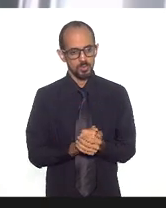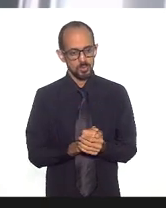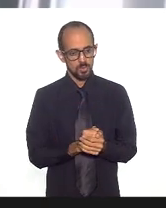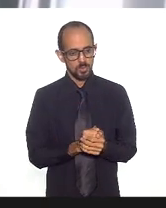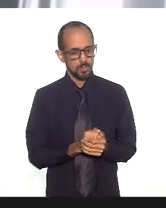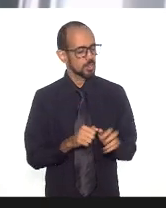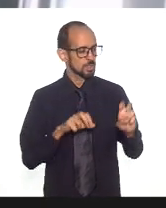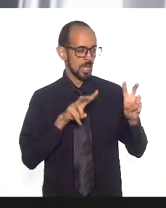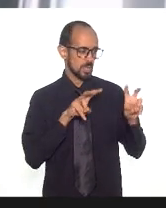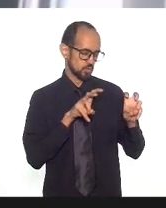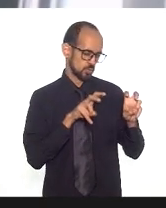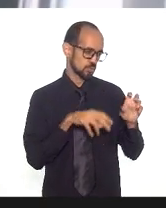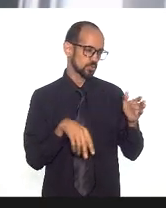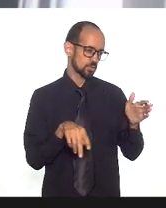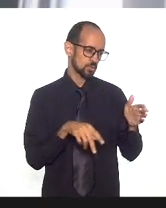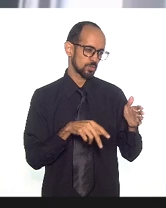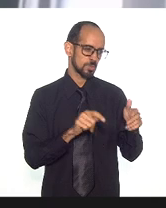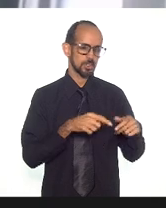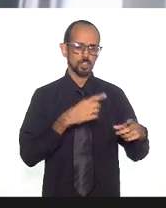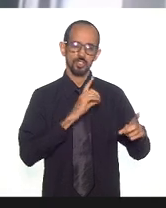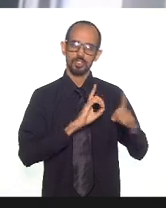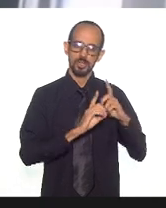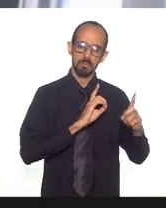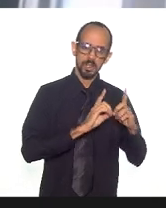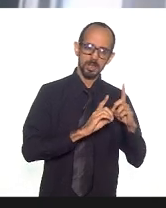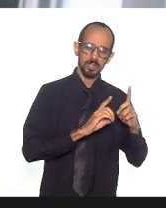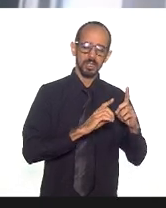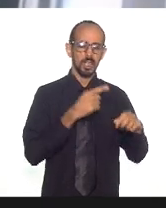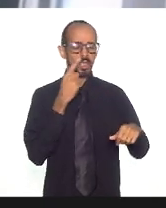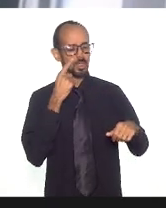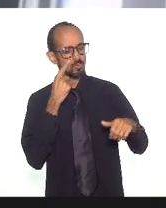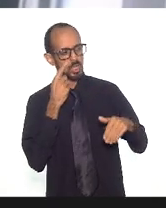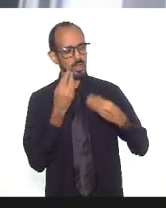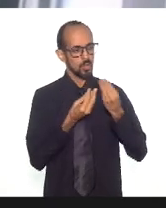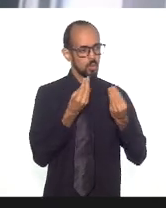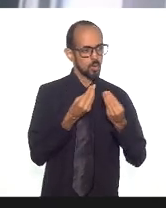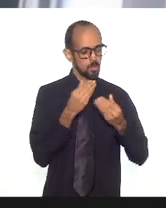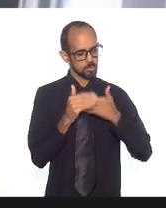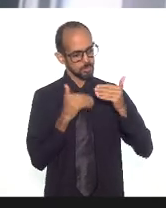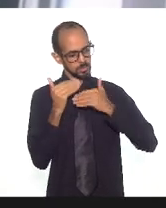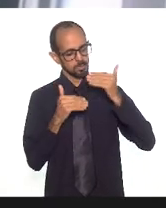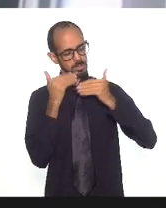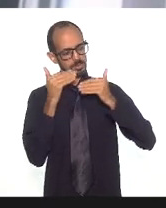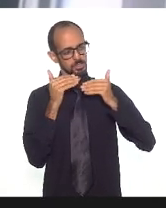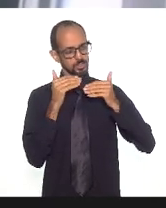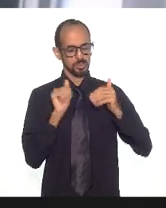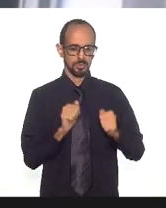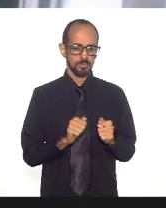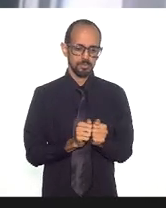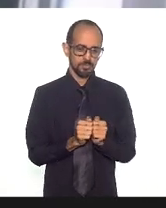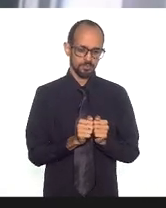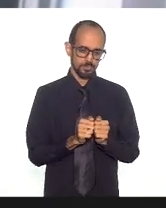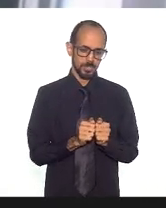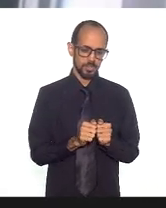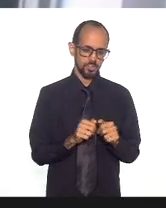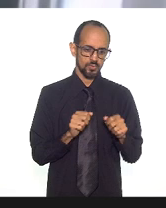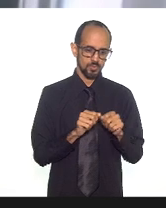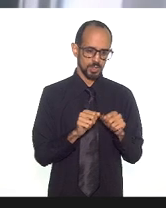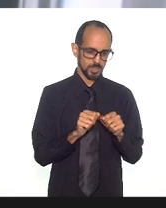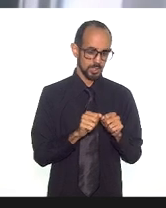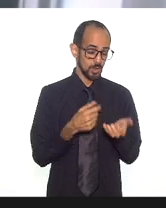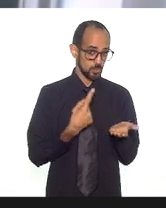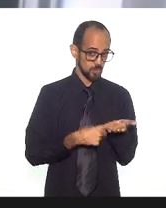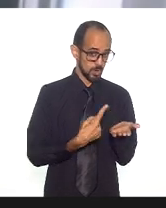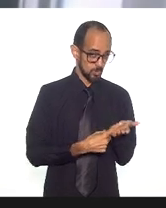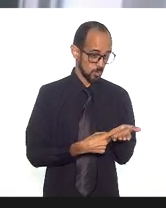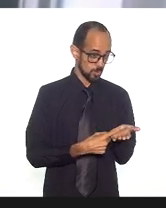específica, para que a gente possa debater e ver os prós, os contras, em que avança, em que atrapalha, para a gente tentar produzir um texto consensual. Lembrando